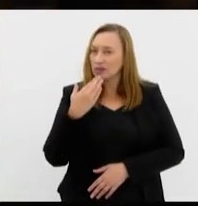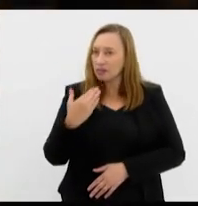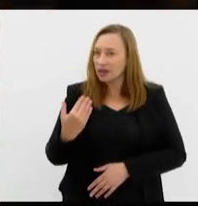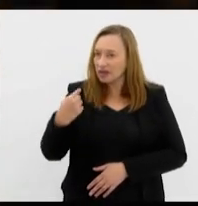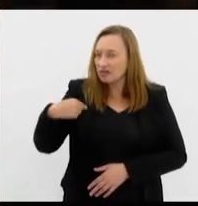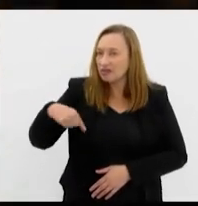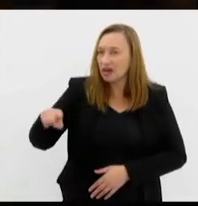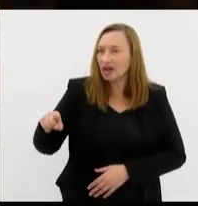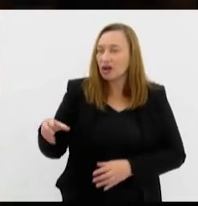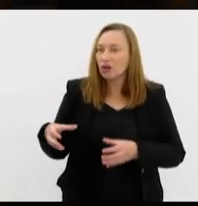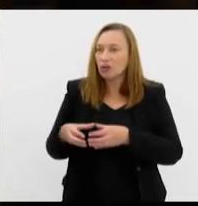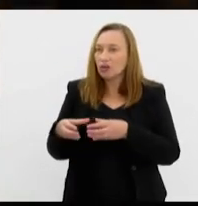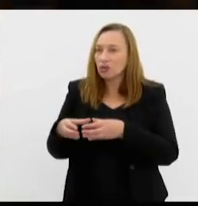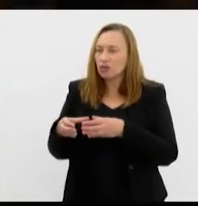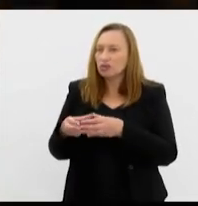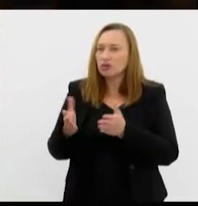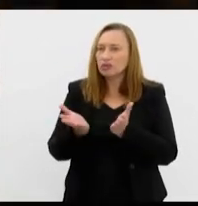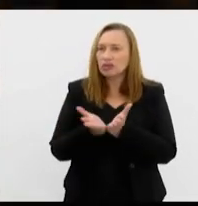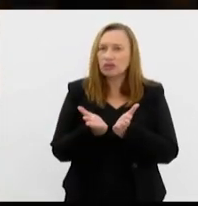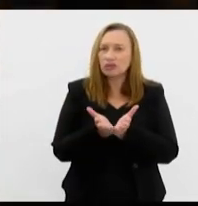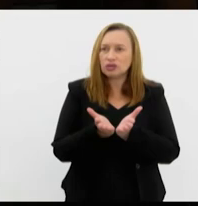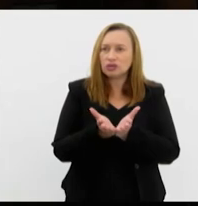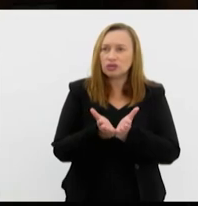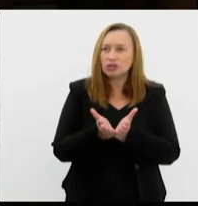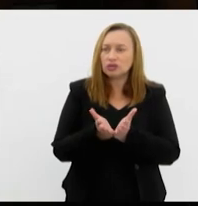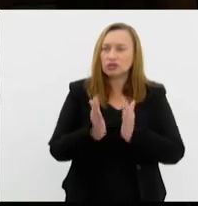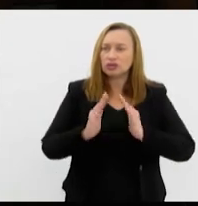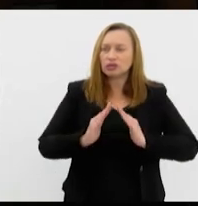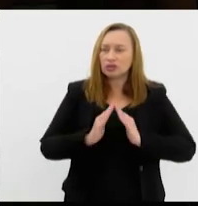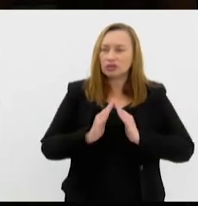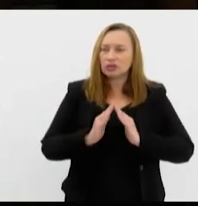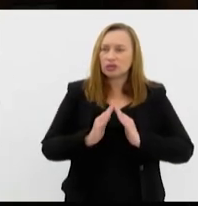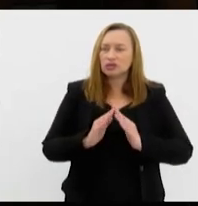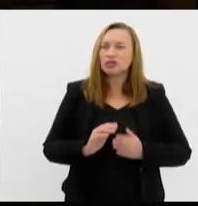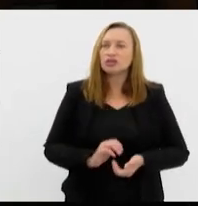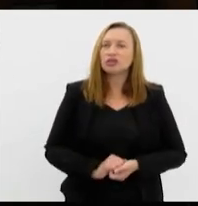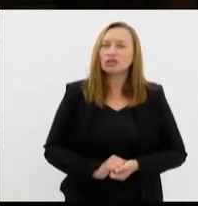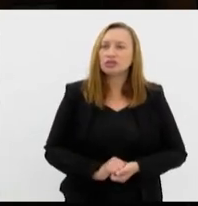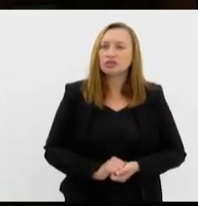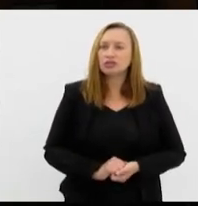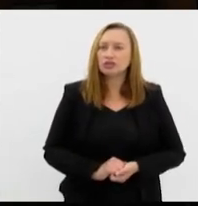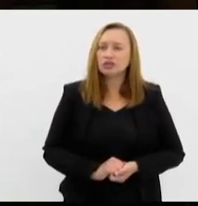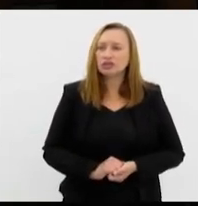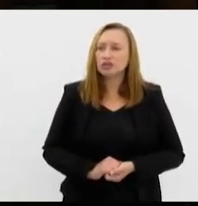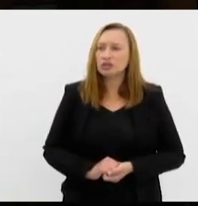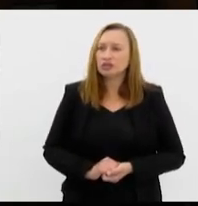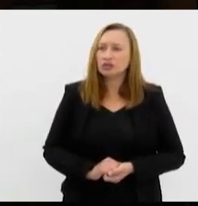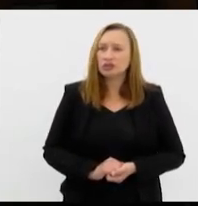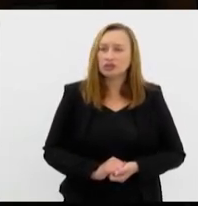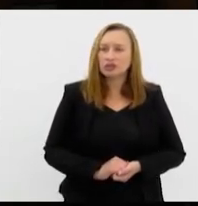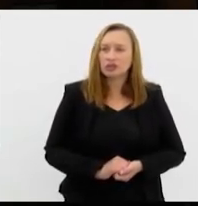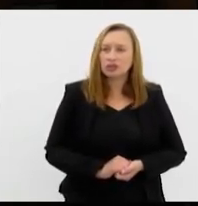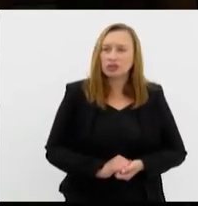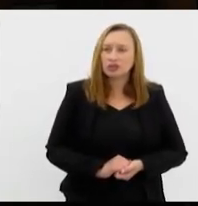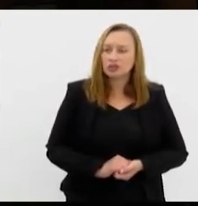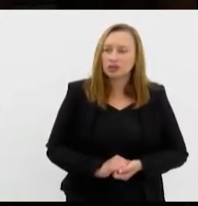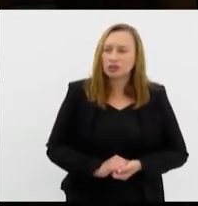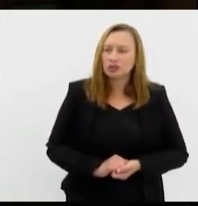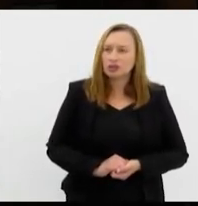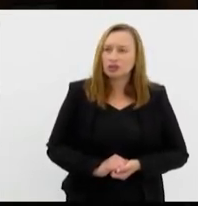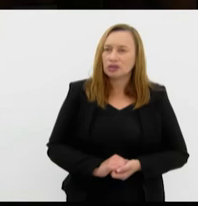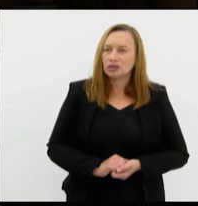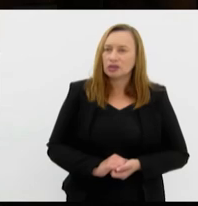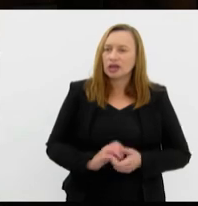o bloco da igreja dele. Todo mundo desfilando em nome de Jesus, tudo muito bonito, não é? Exorcizando ali as